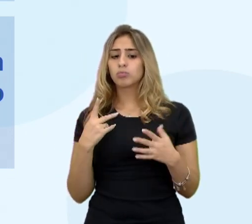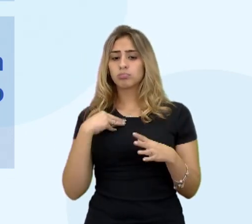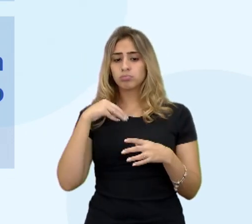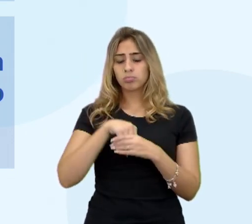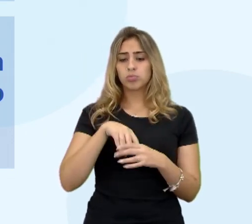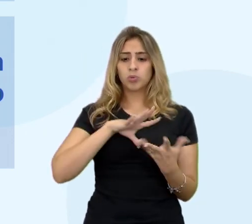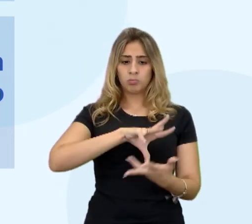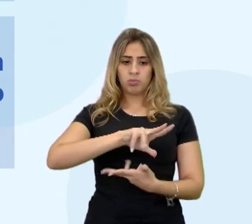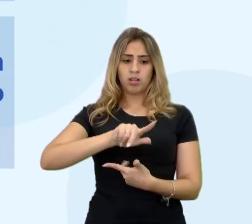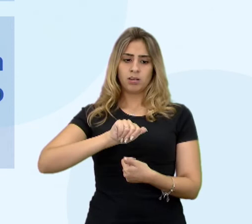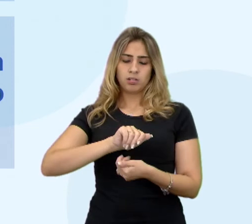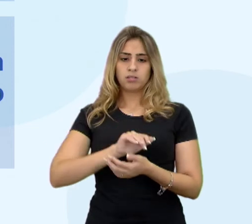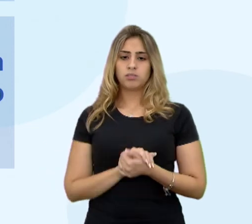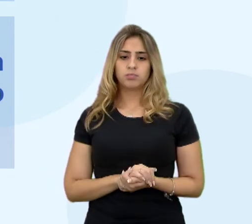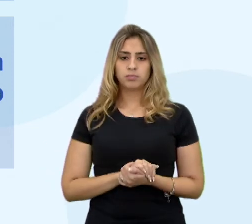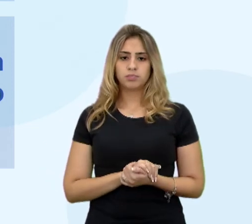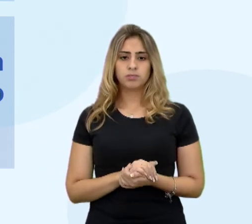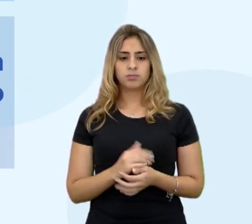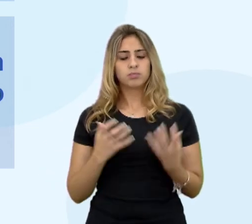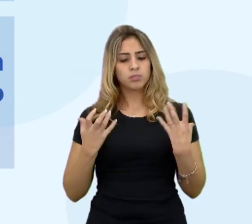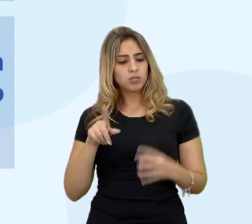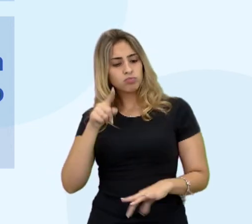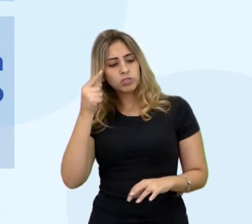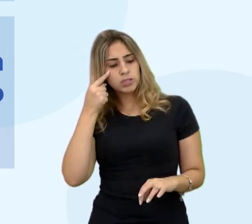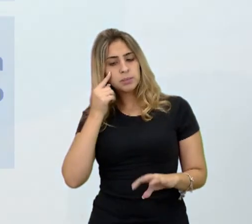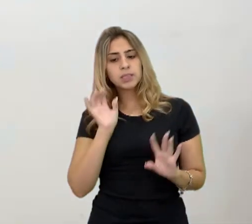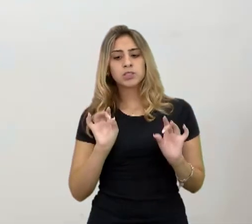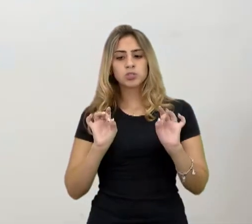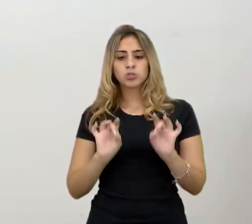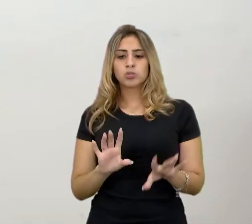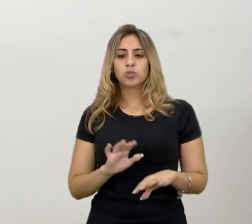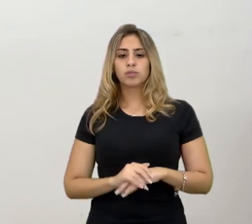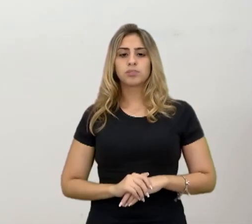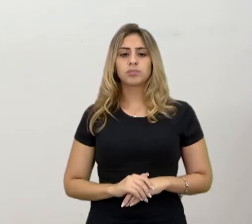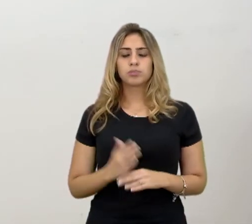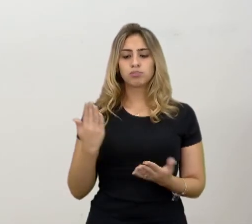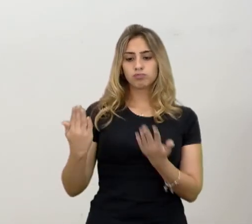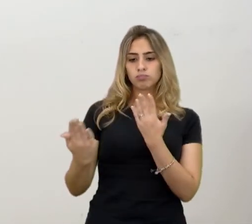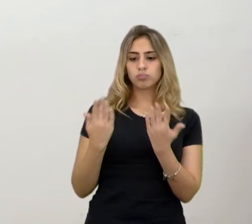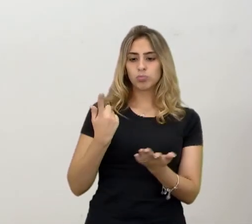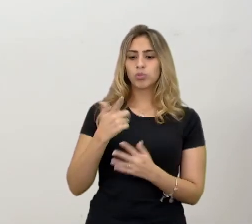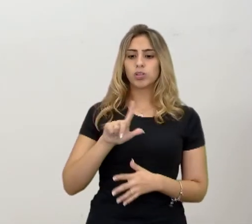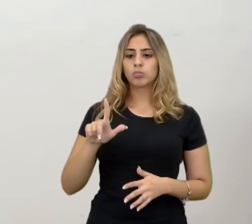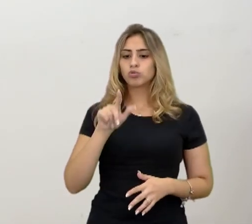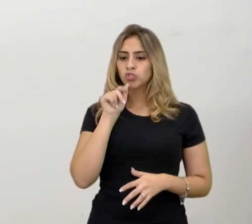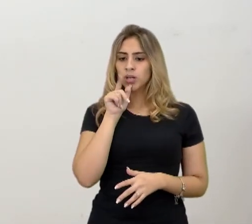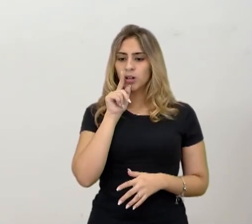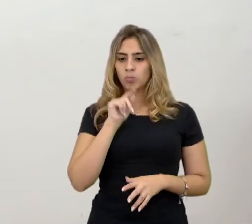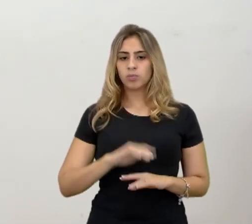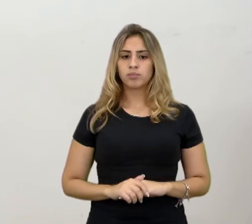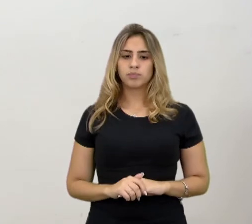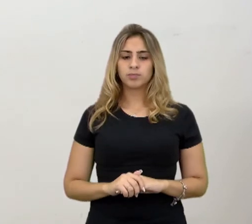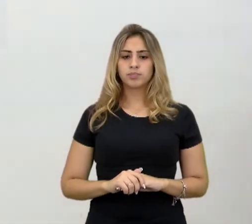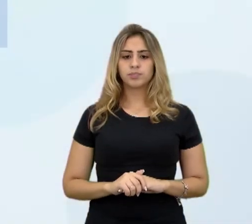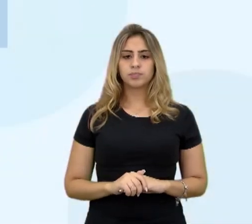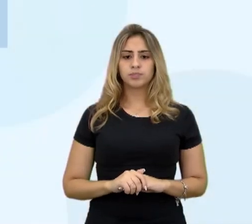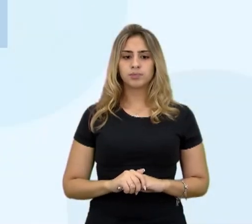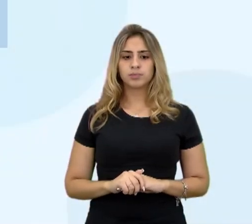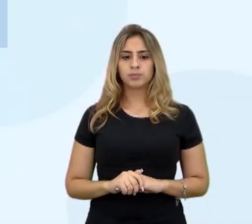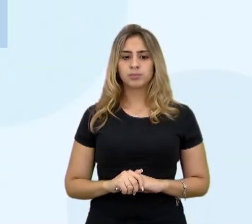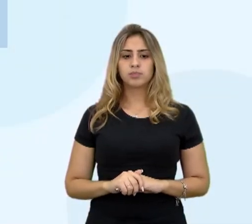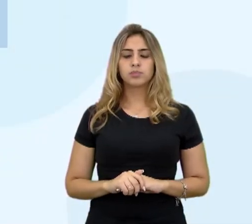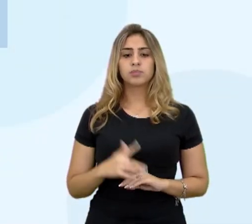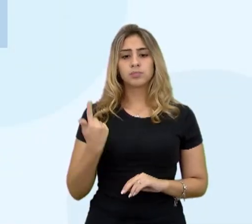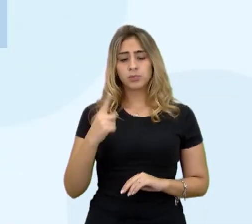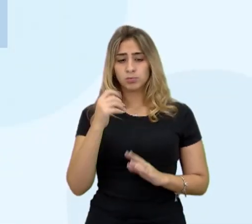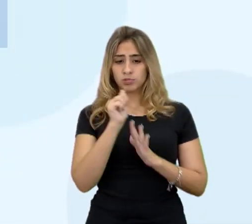interior do planeta. Veja, quero que você pense só, né? Comparando com 1 litro de água, tá certo? Continuando ali, ó, mais